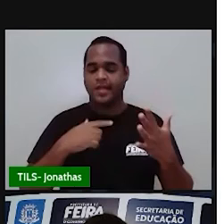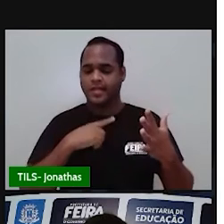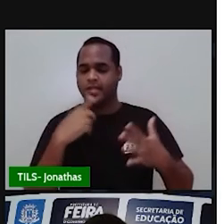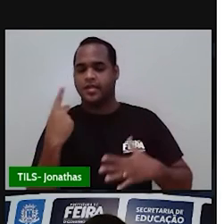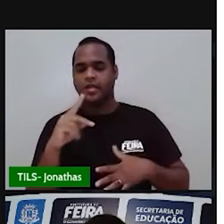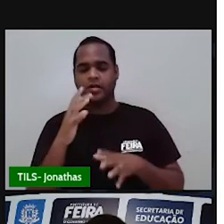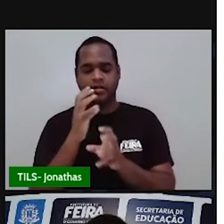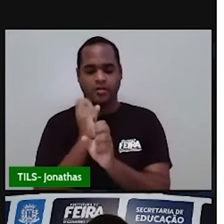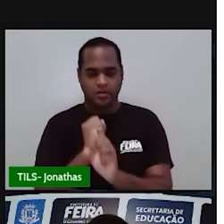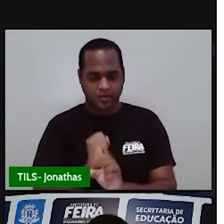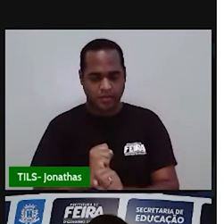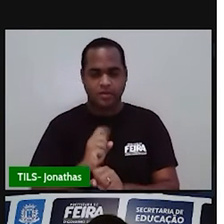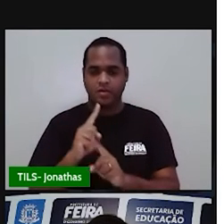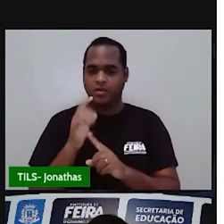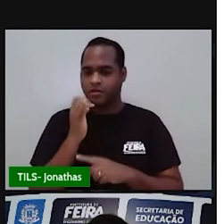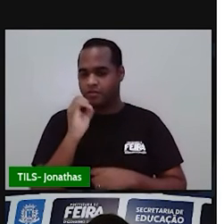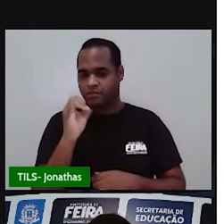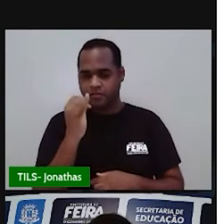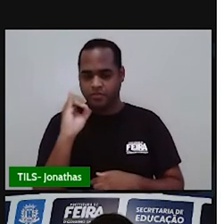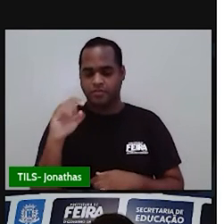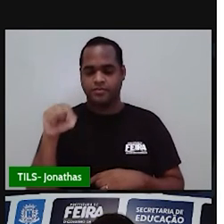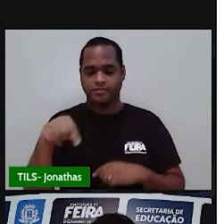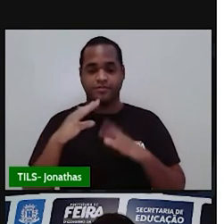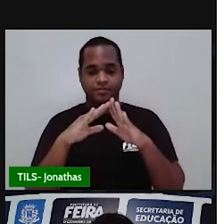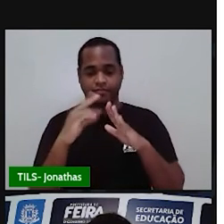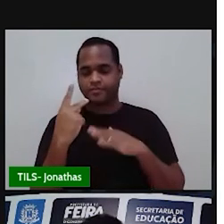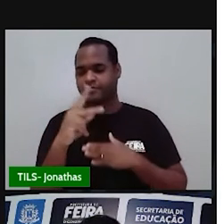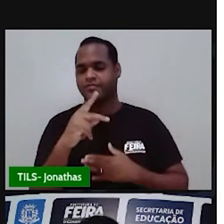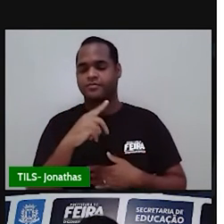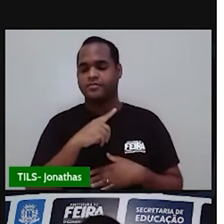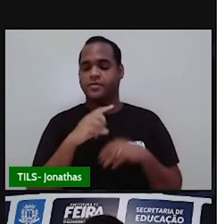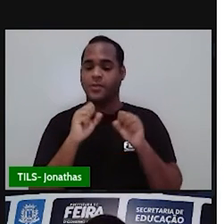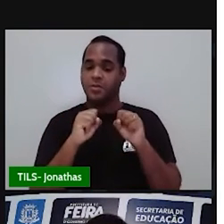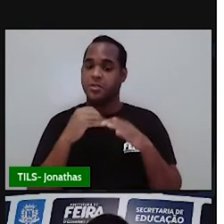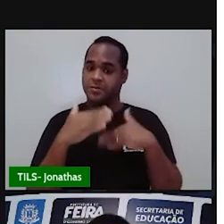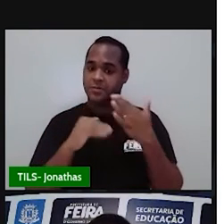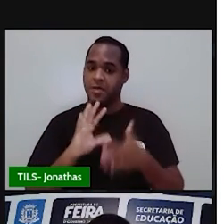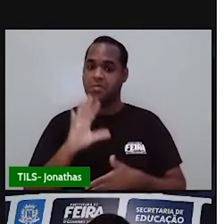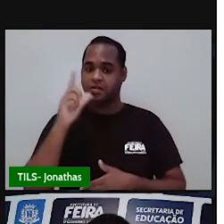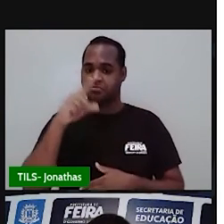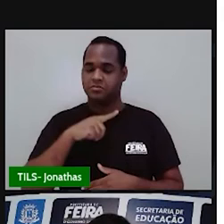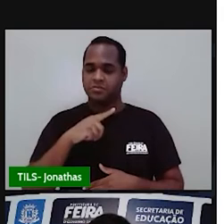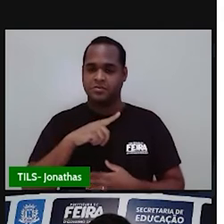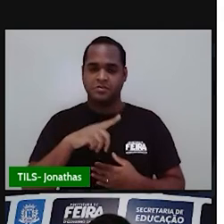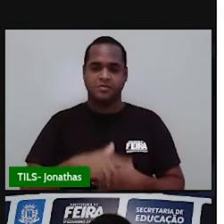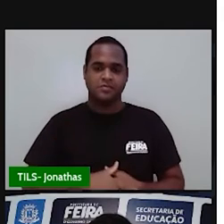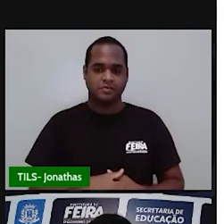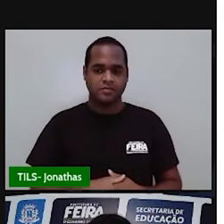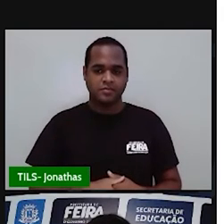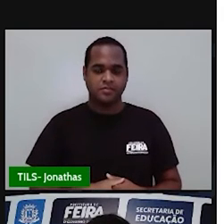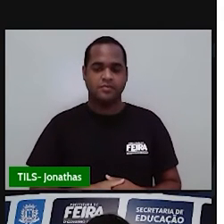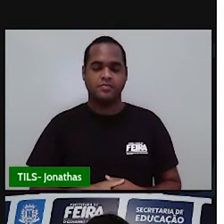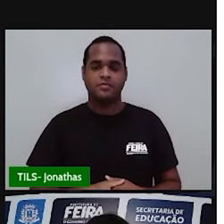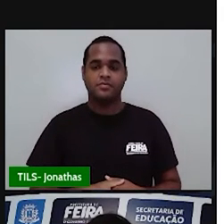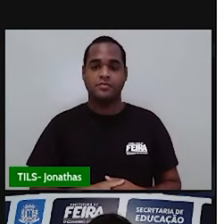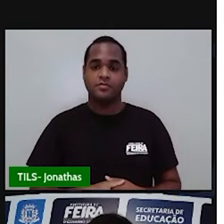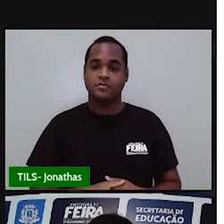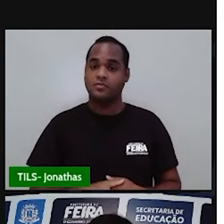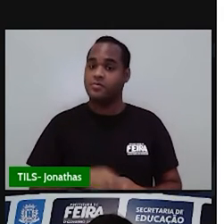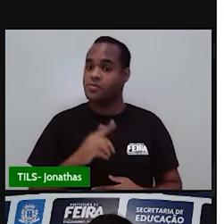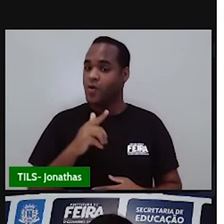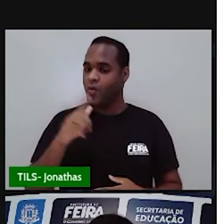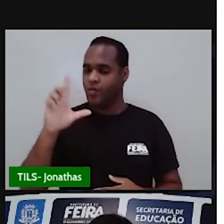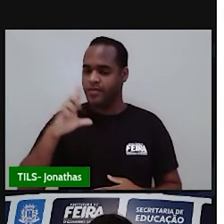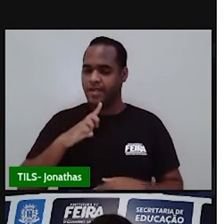consumo de energia elétrica da sua casa fique um pouco mais alto, né? Um outro, por exemplo, que